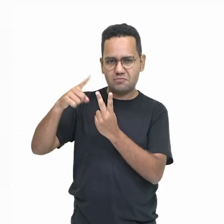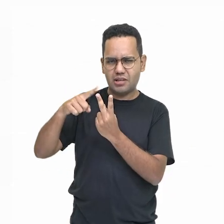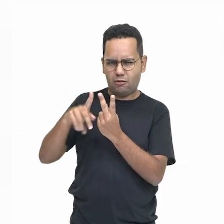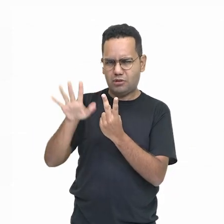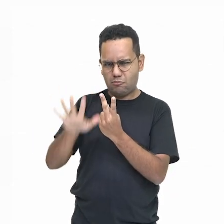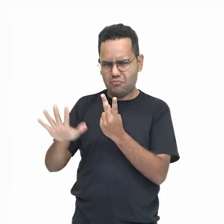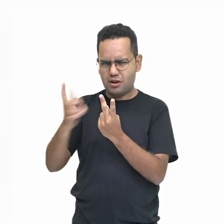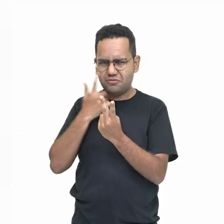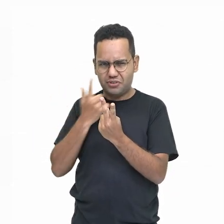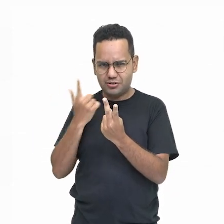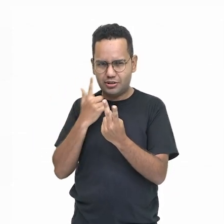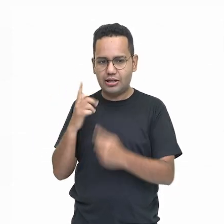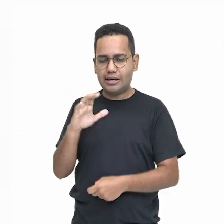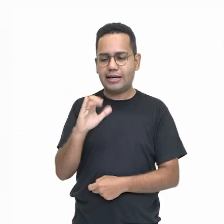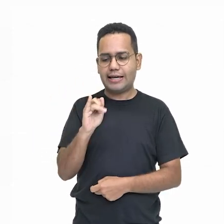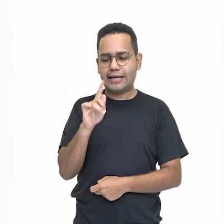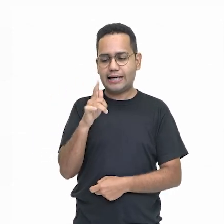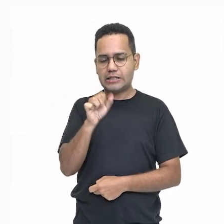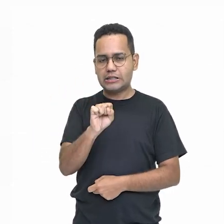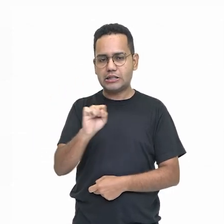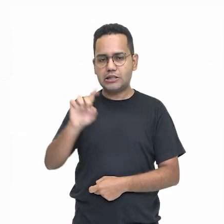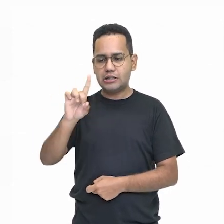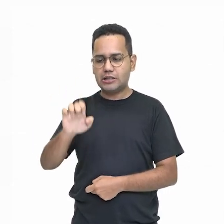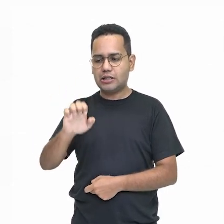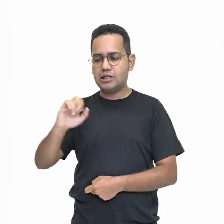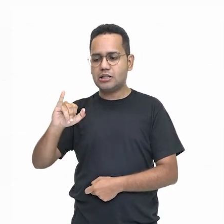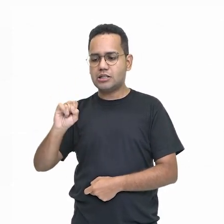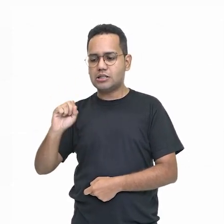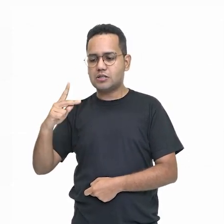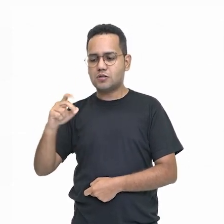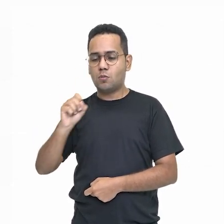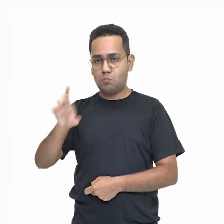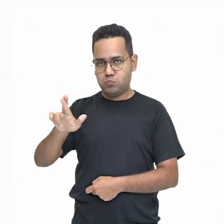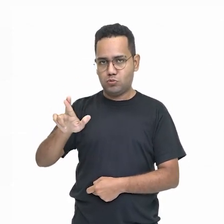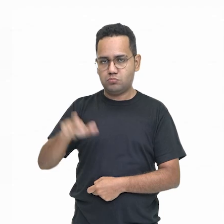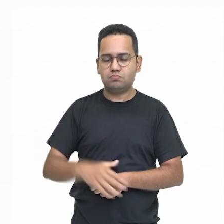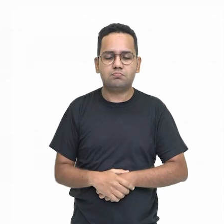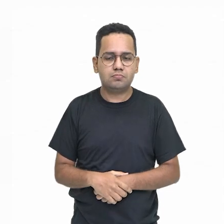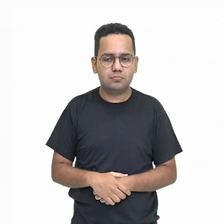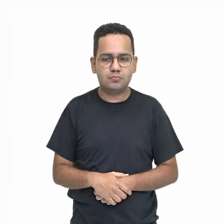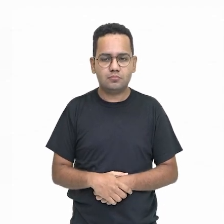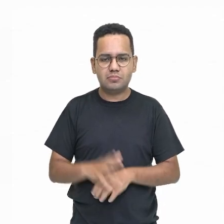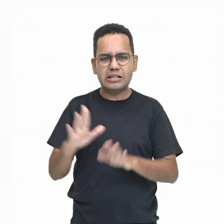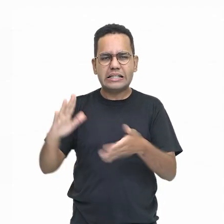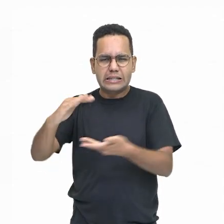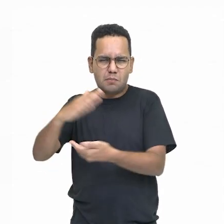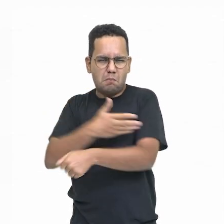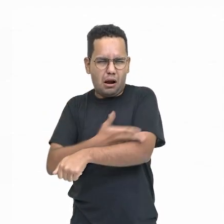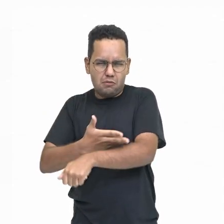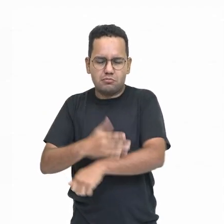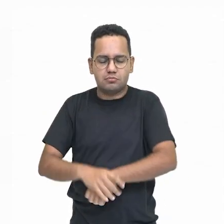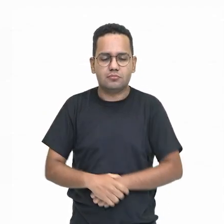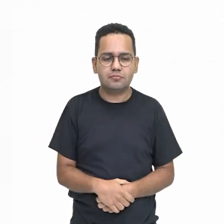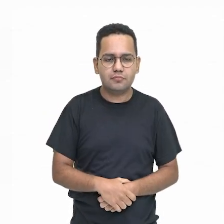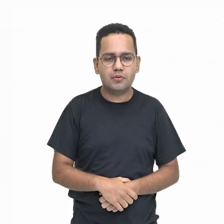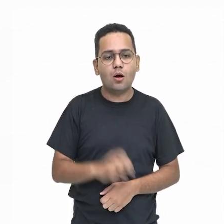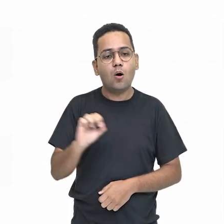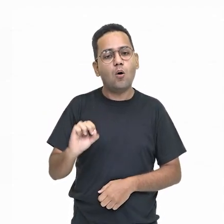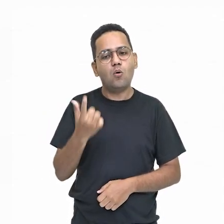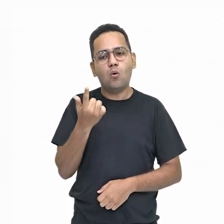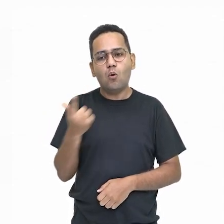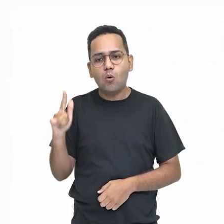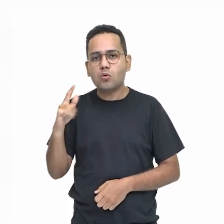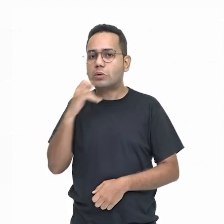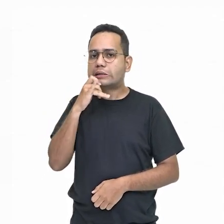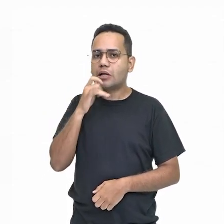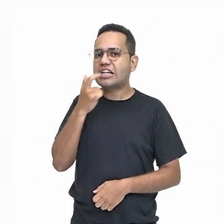isopor, como nós temos na segunda imagem. As caixas de isopor e os recipientes de